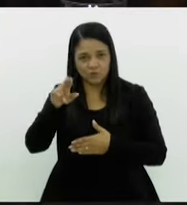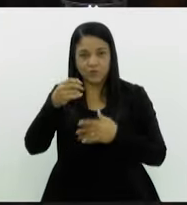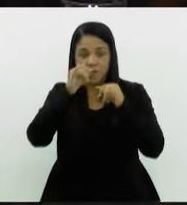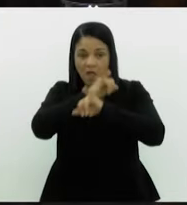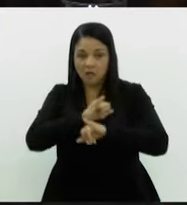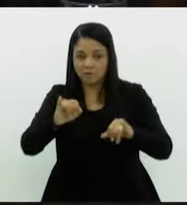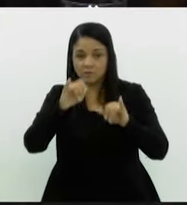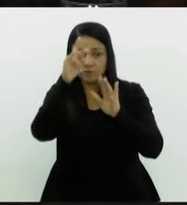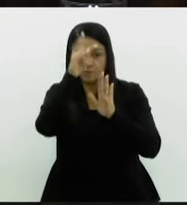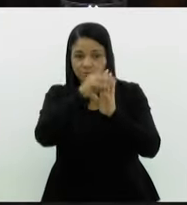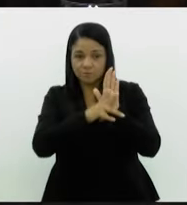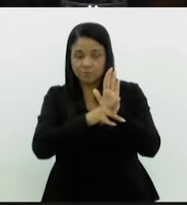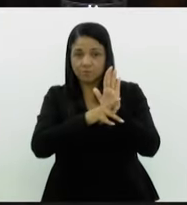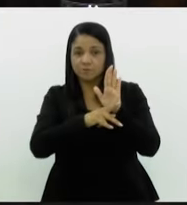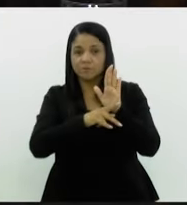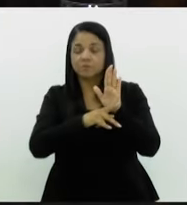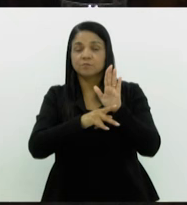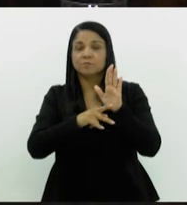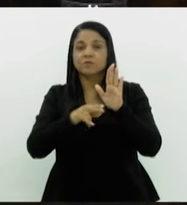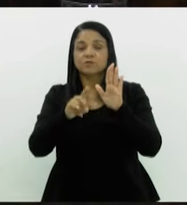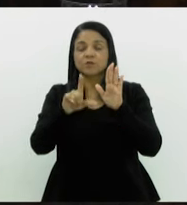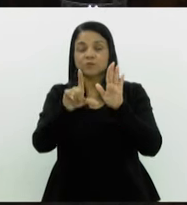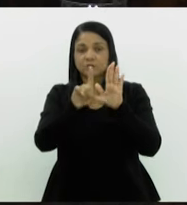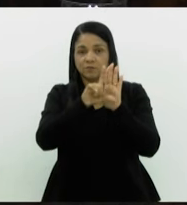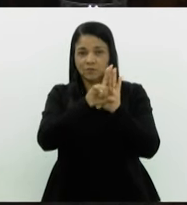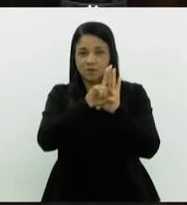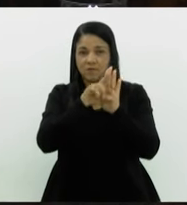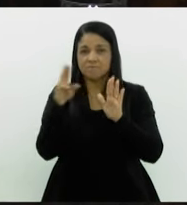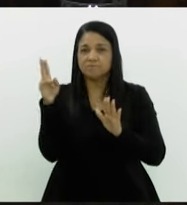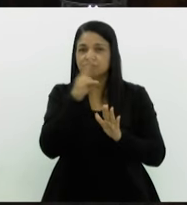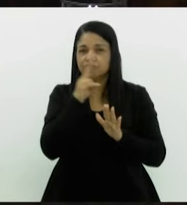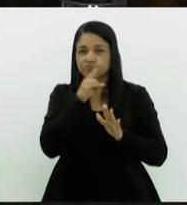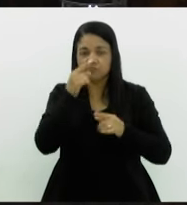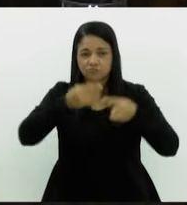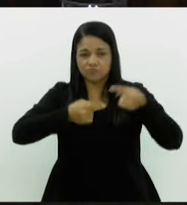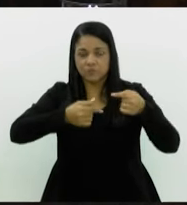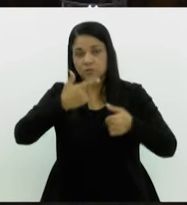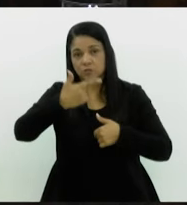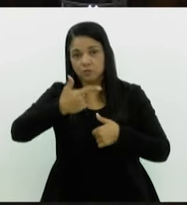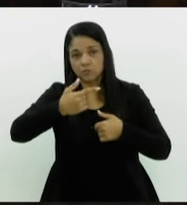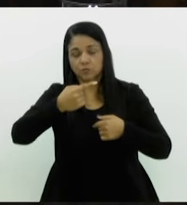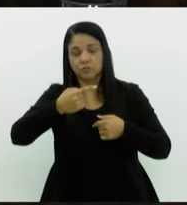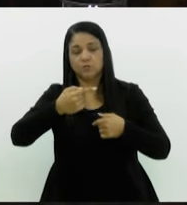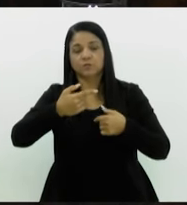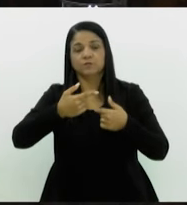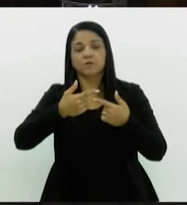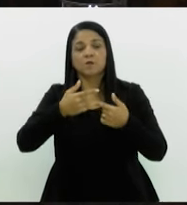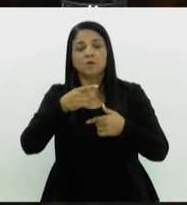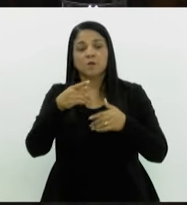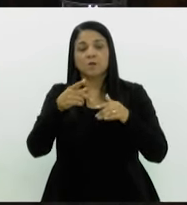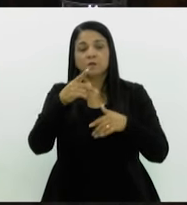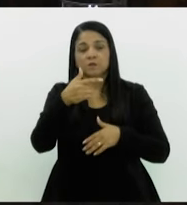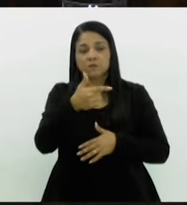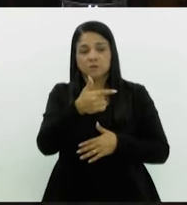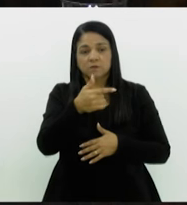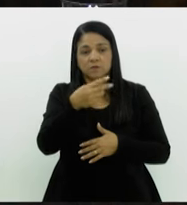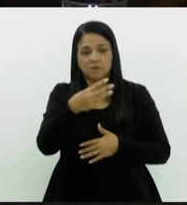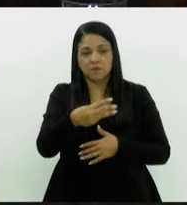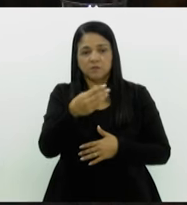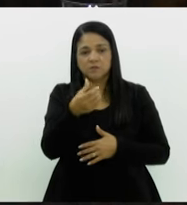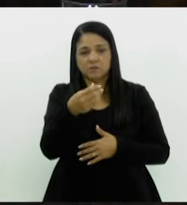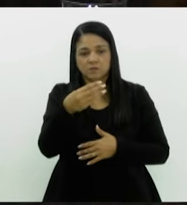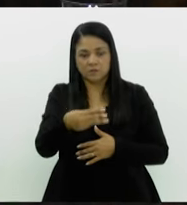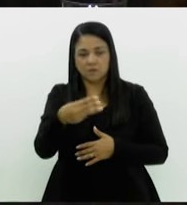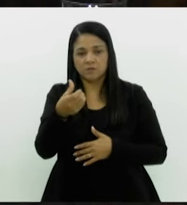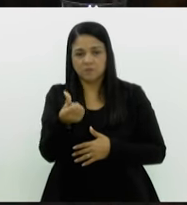Anuncio, em regime de prioridade em discussão prévia, segundo dia, projeto de lei número 3367, de